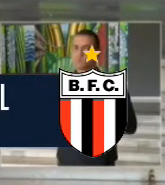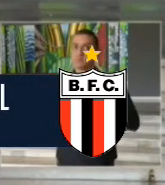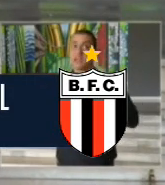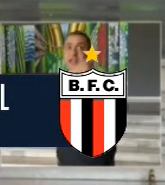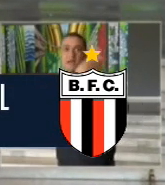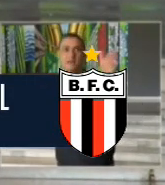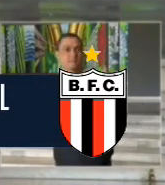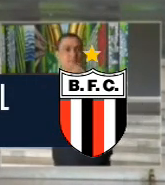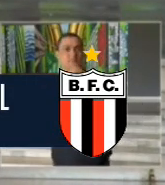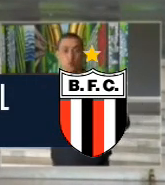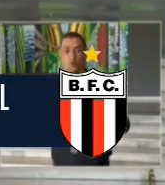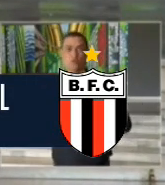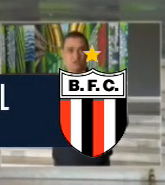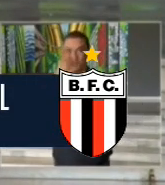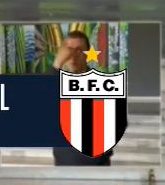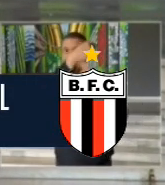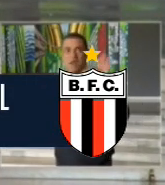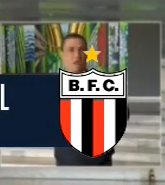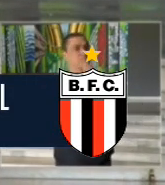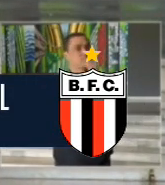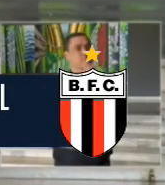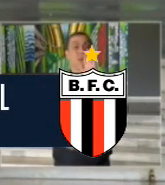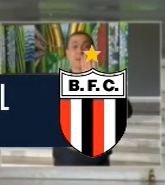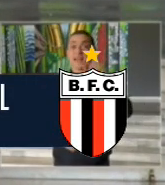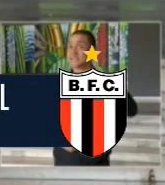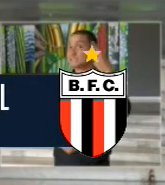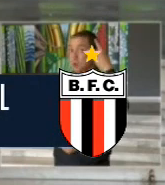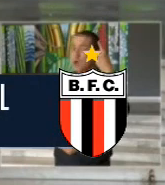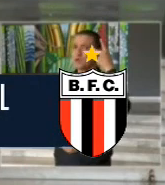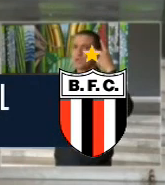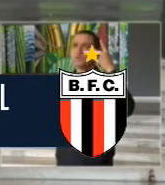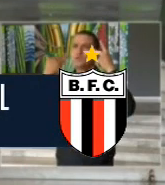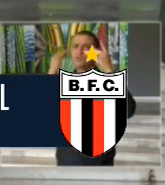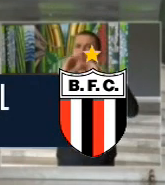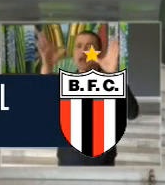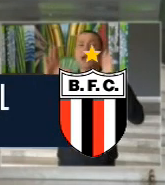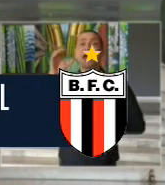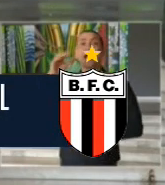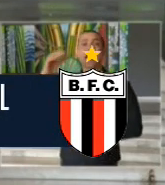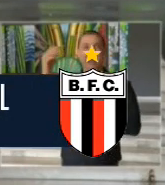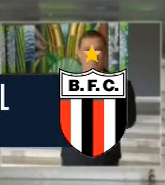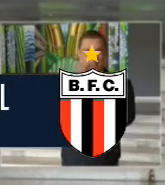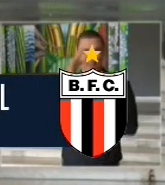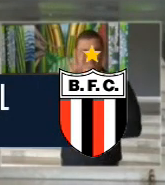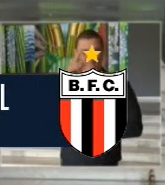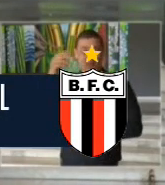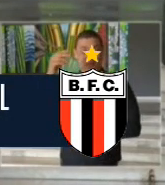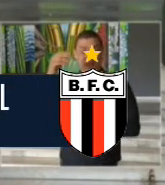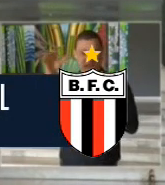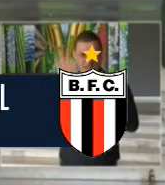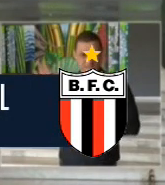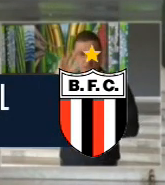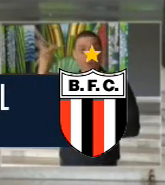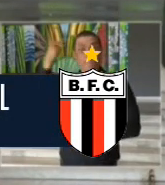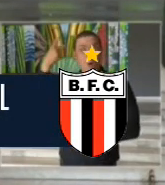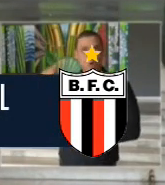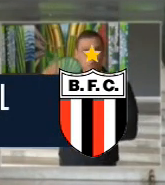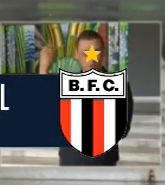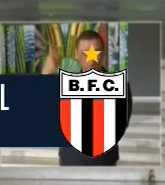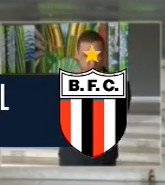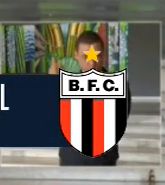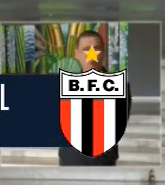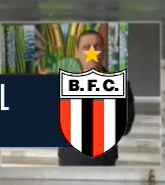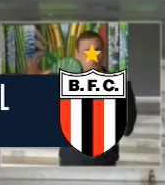consulta prévia ao governo do Estado de São Paulo, mas aqui nós temos um bom entendimento com a Federação Paulista de Futebol, entendimento esse que